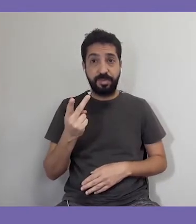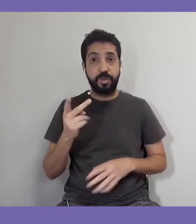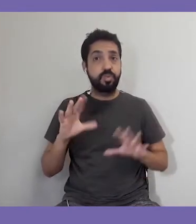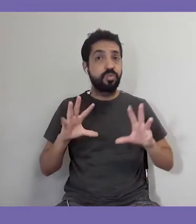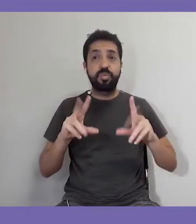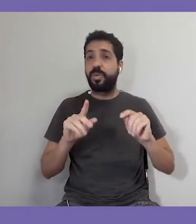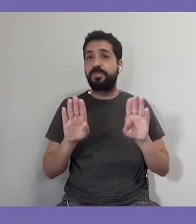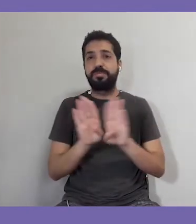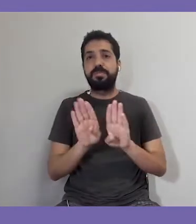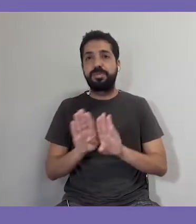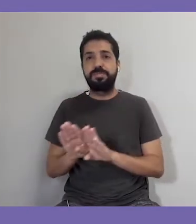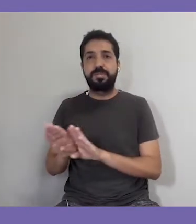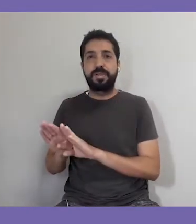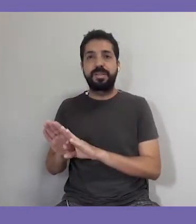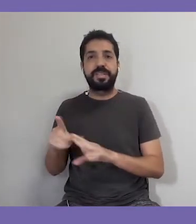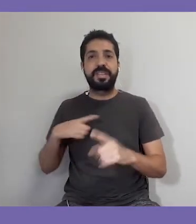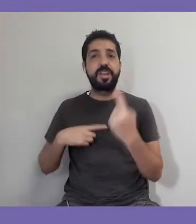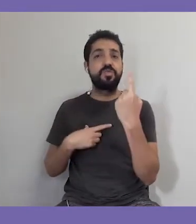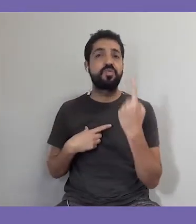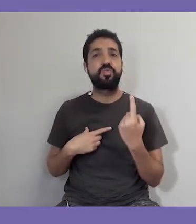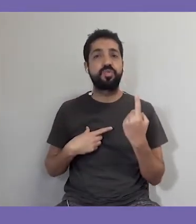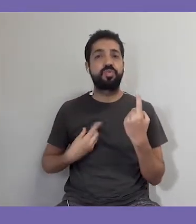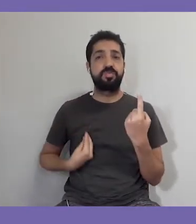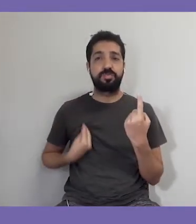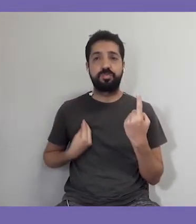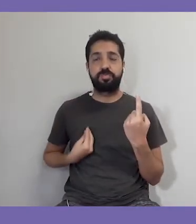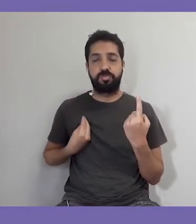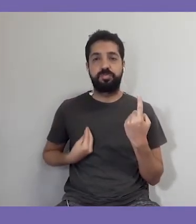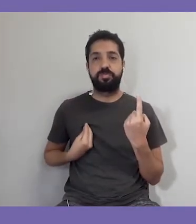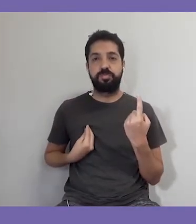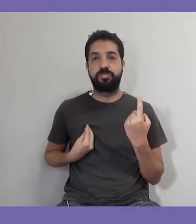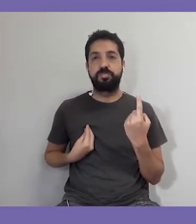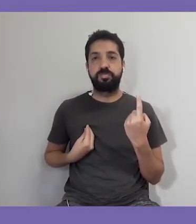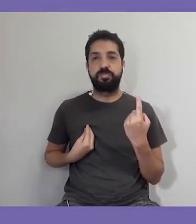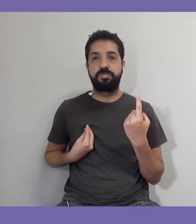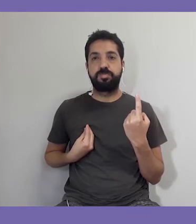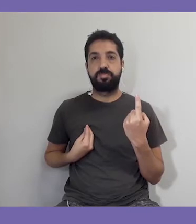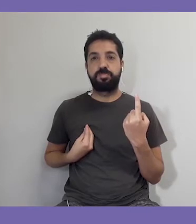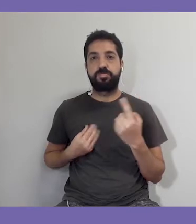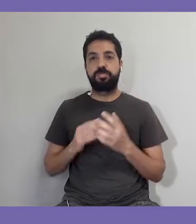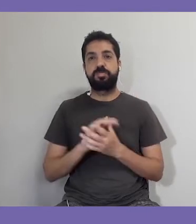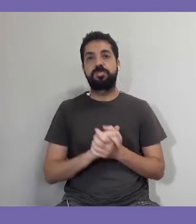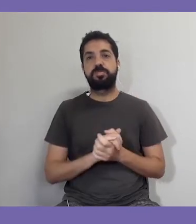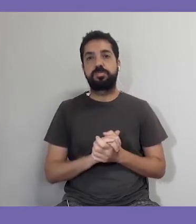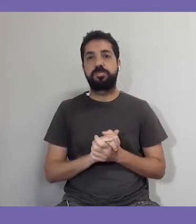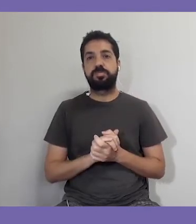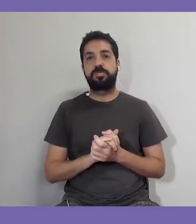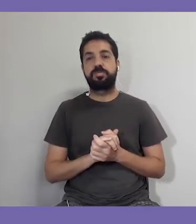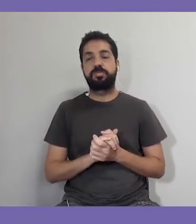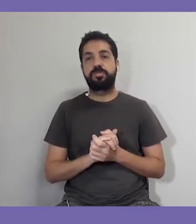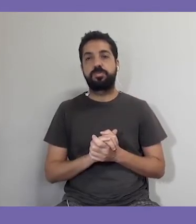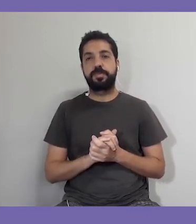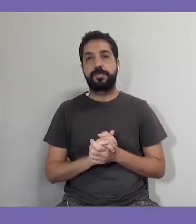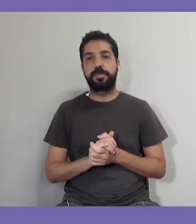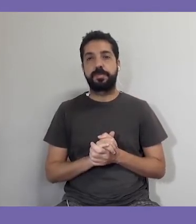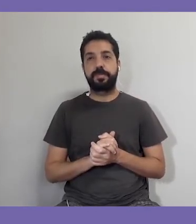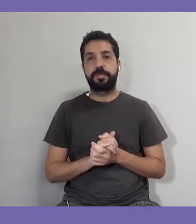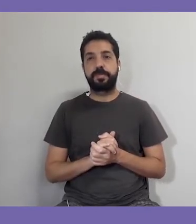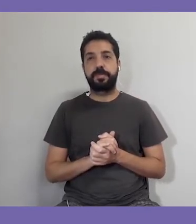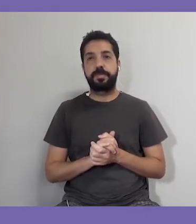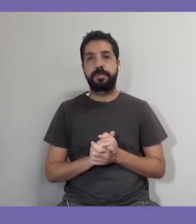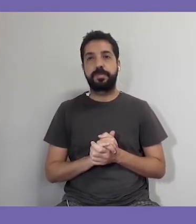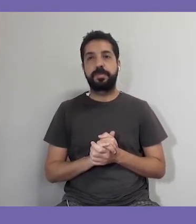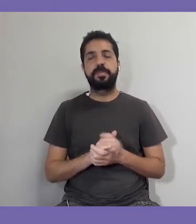Belo Horizonte, praticamente todos fecharam, né? A gente só tem um funcionando, basicamente. Ou dois, o Aqui Centro em Quatro, acho que vai Juazeiro a gente voltar. tem.